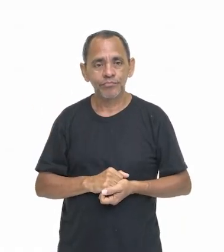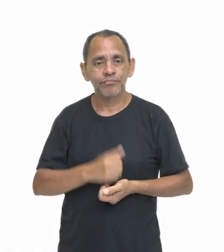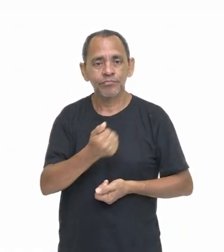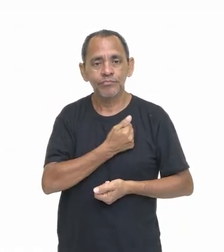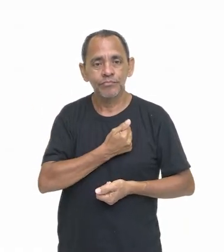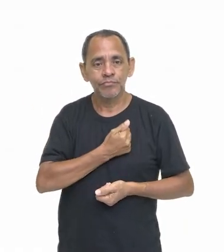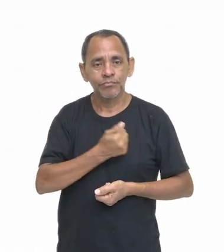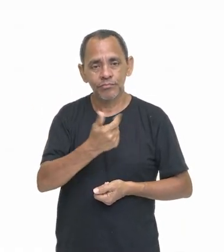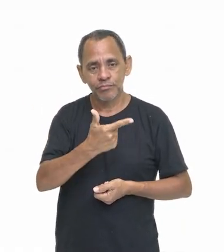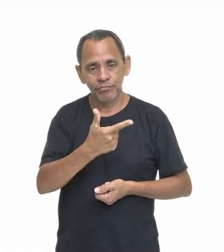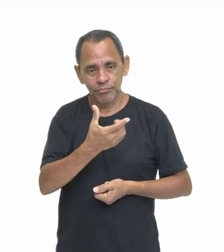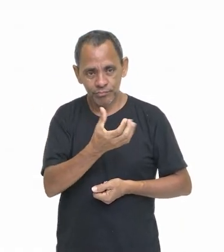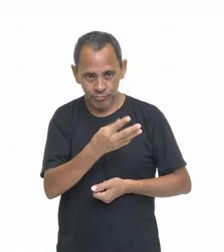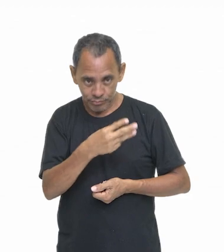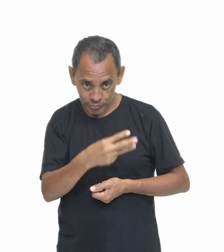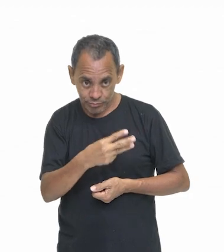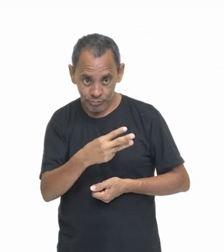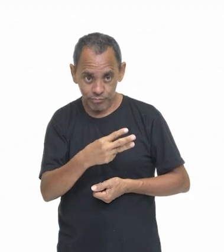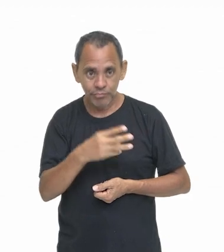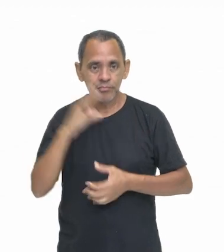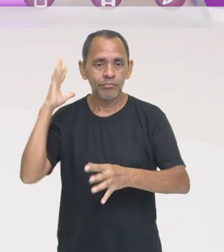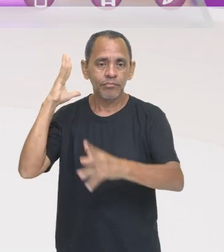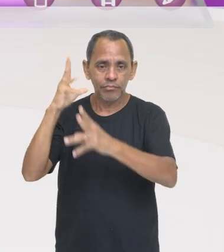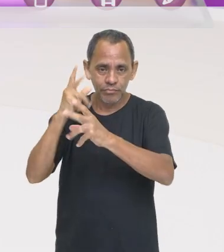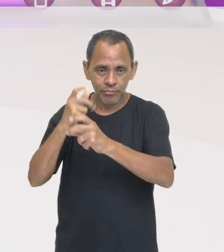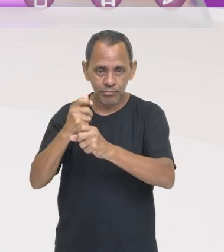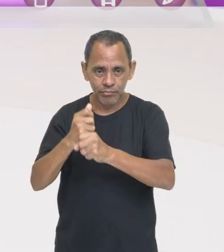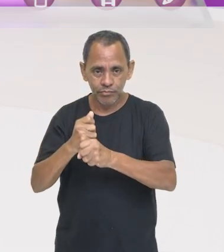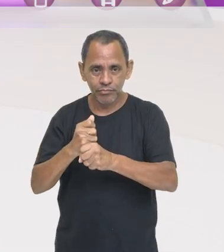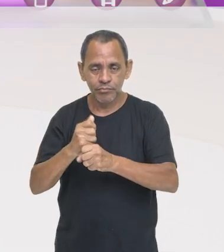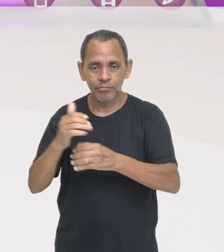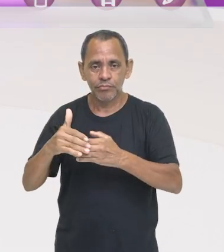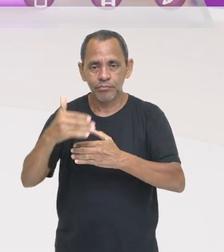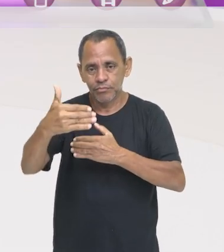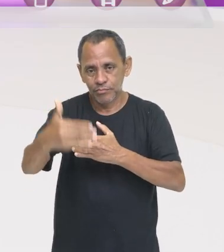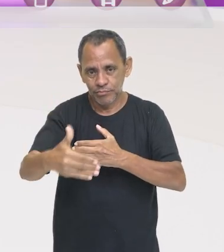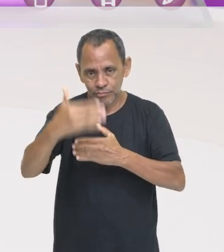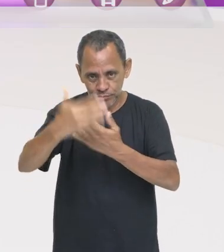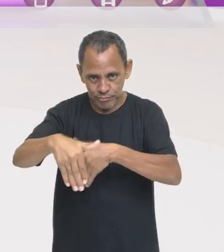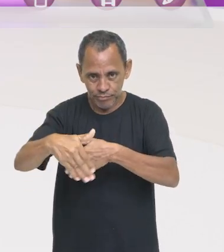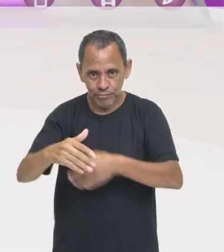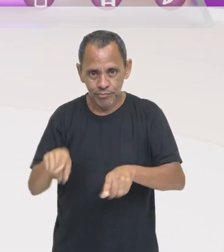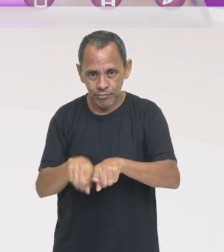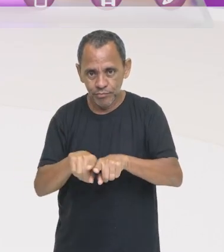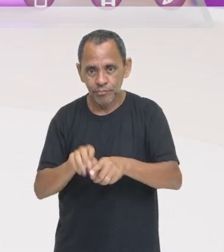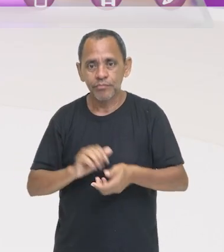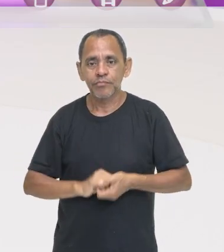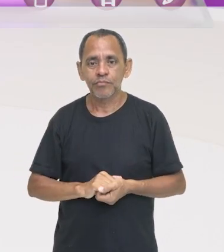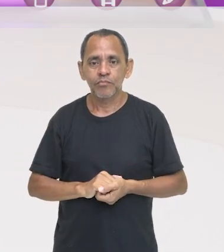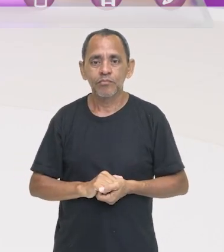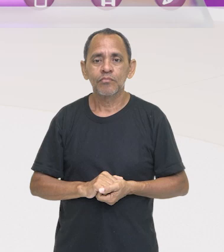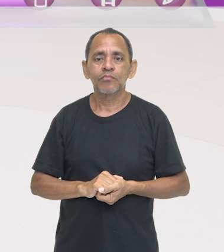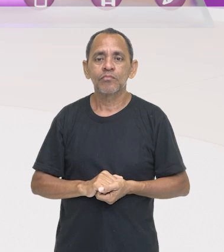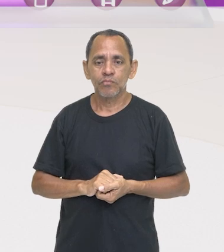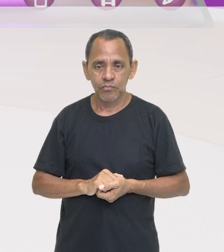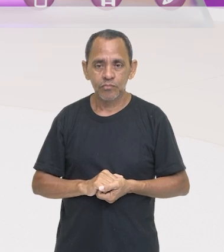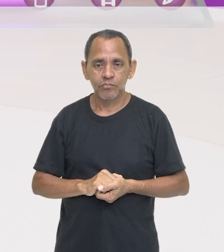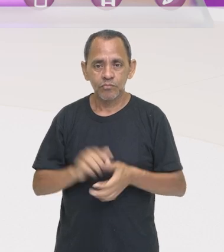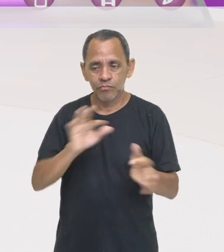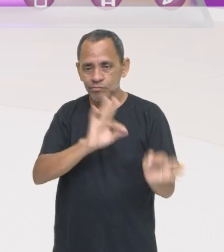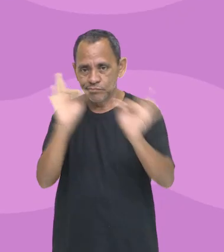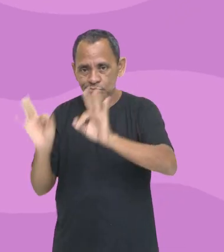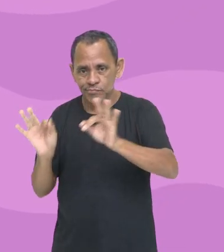número 23, revisão e avaliação. Muito bem, alunos, vamos então aqui dar início à nossa aula de